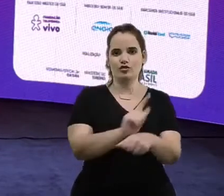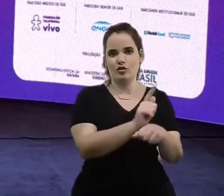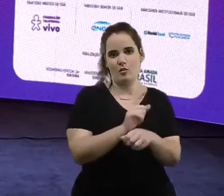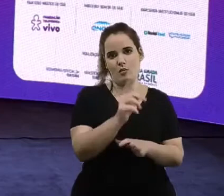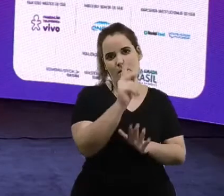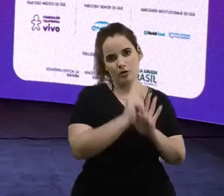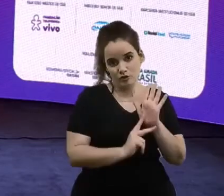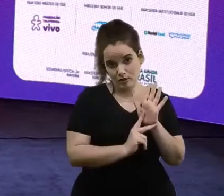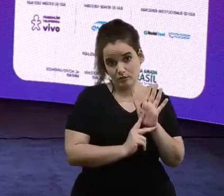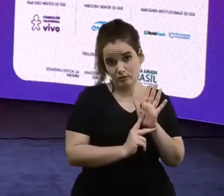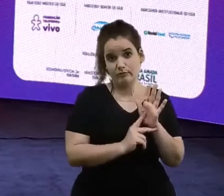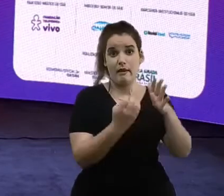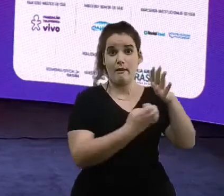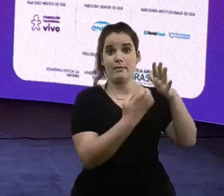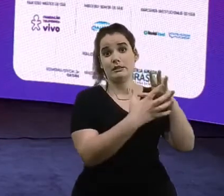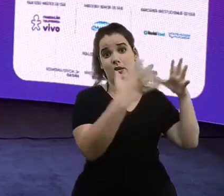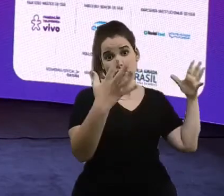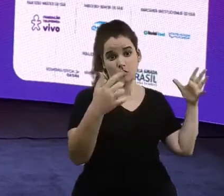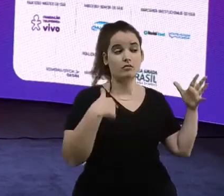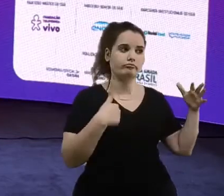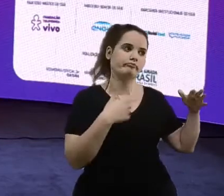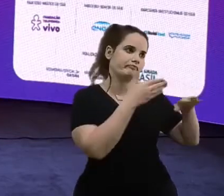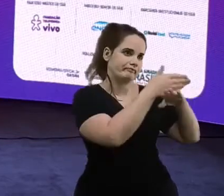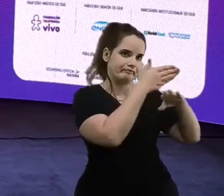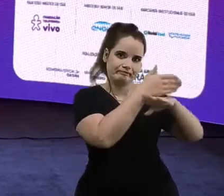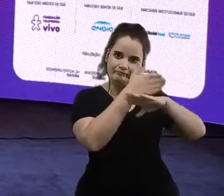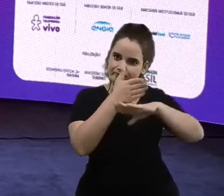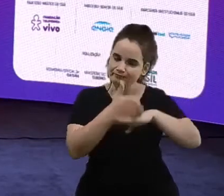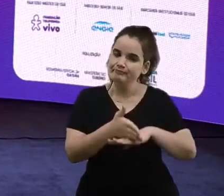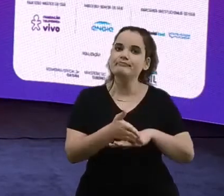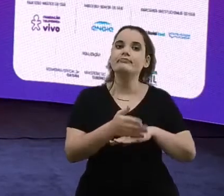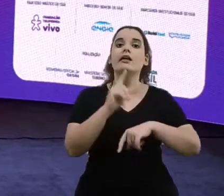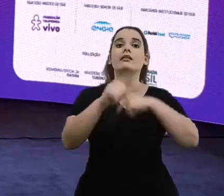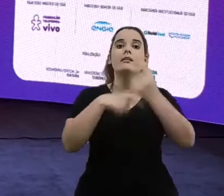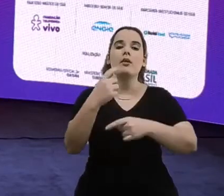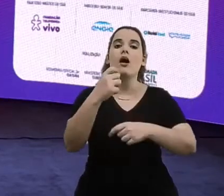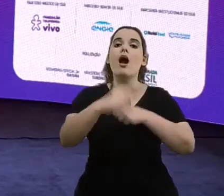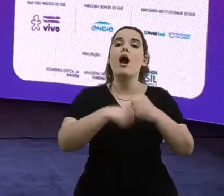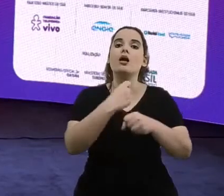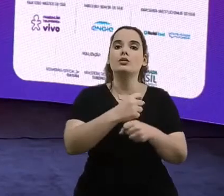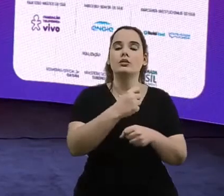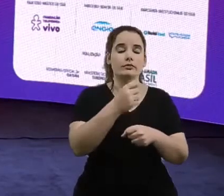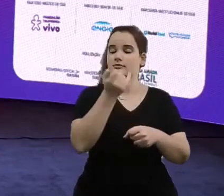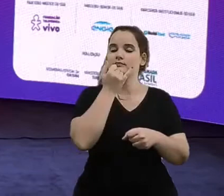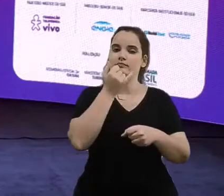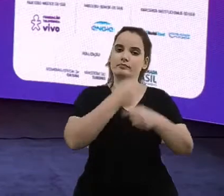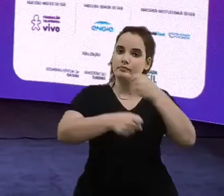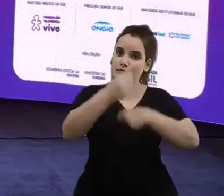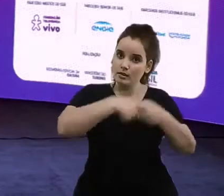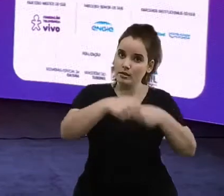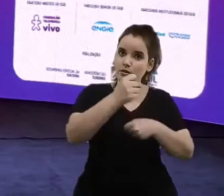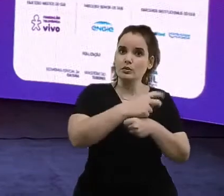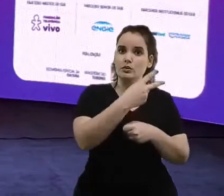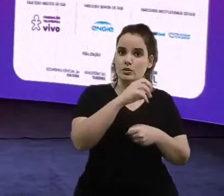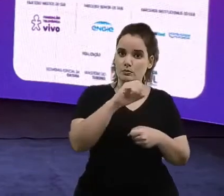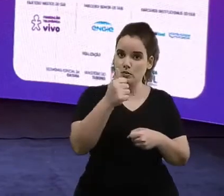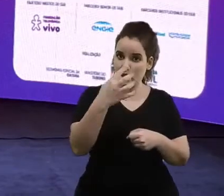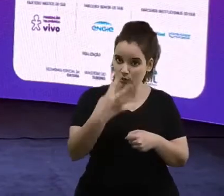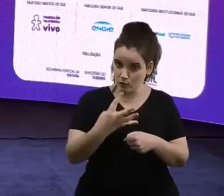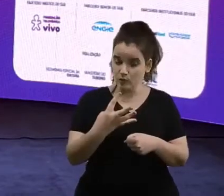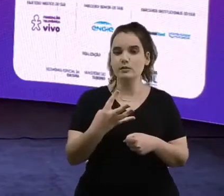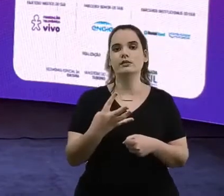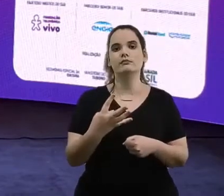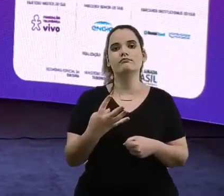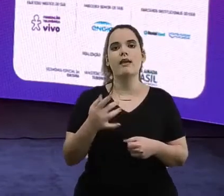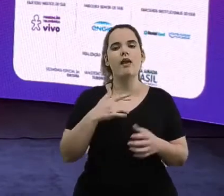Carol comentou, e até que em 2014 eu entrei em contato com esse ambiente super rico que a gente tem,